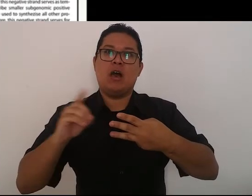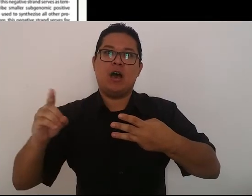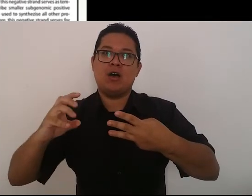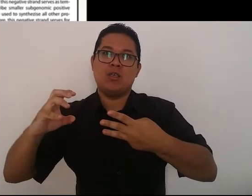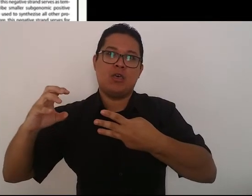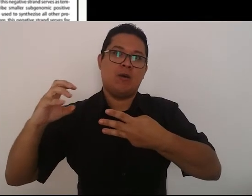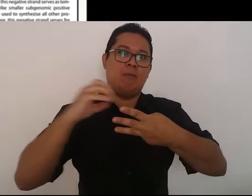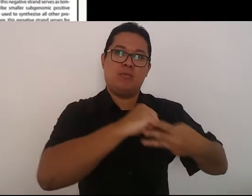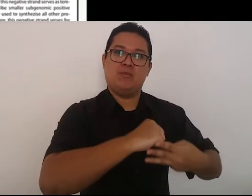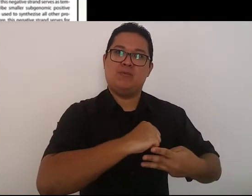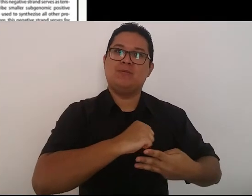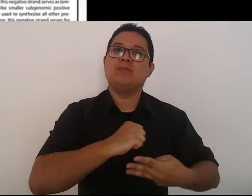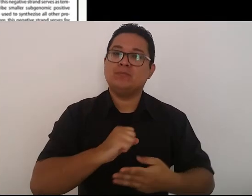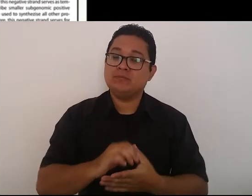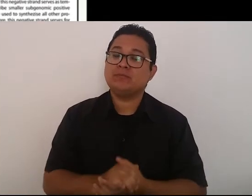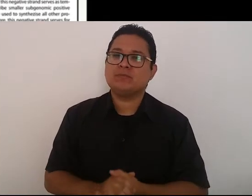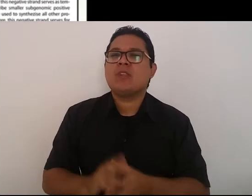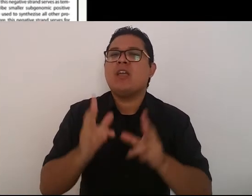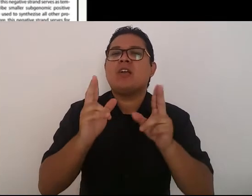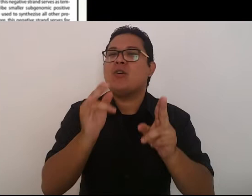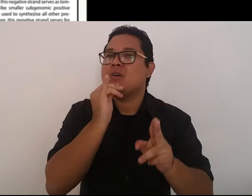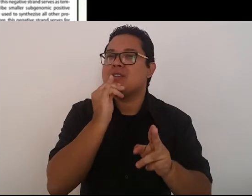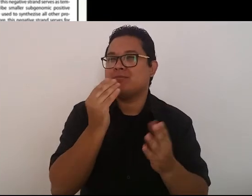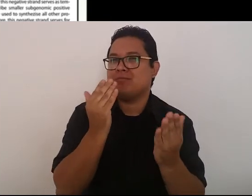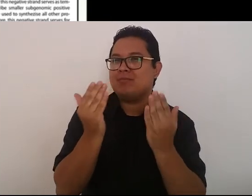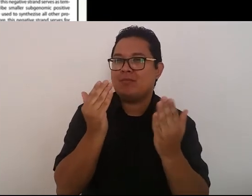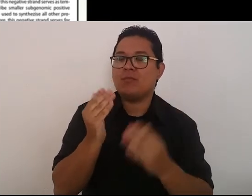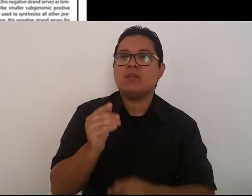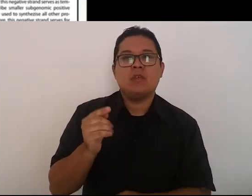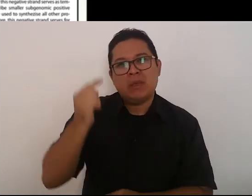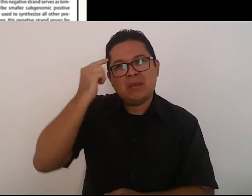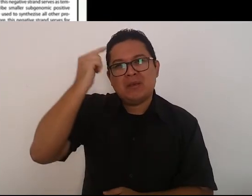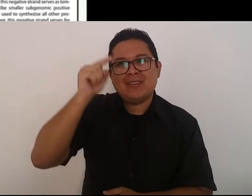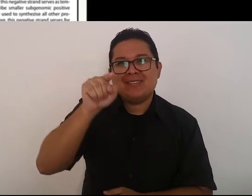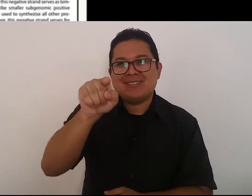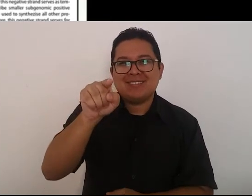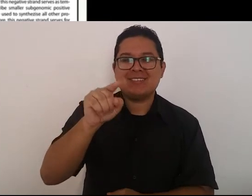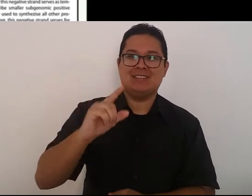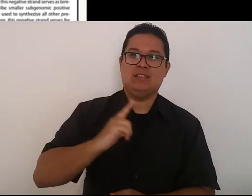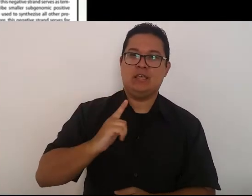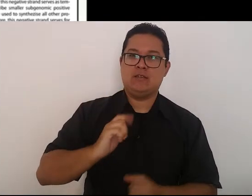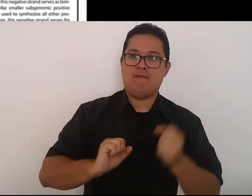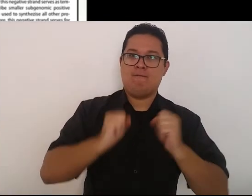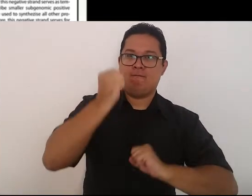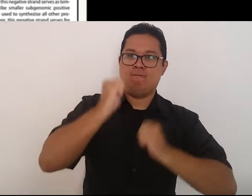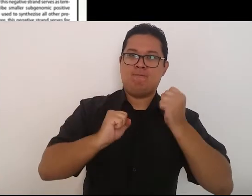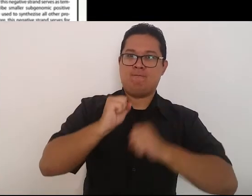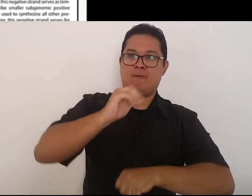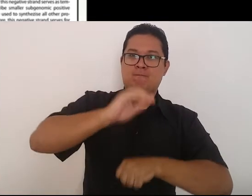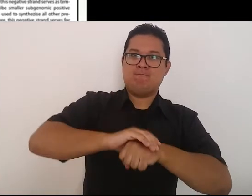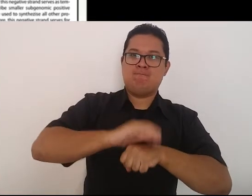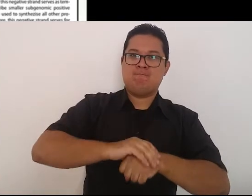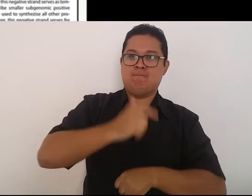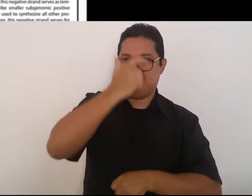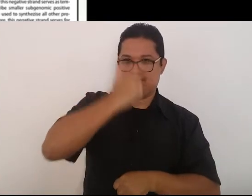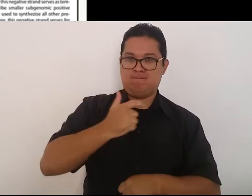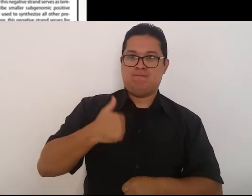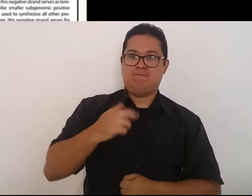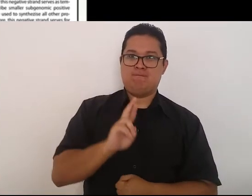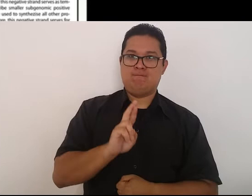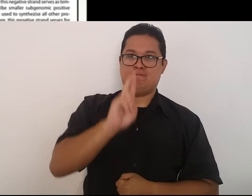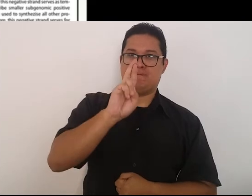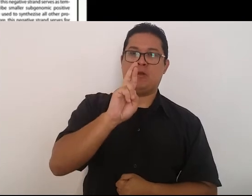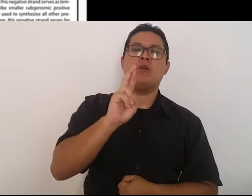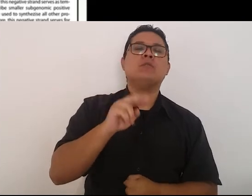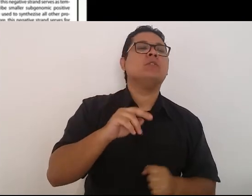lá, celulares, tem toda a maquinaria, todo o conhecimento para fazer o celular. Aí vem um